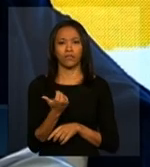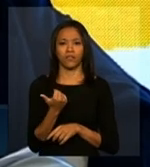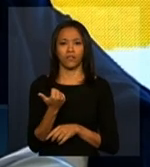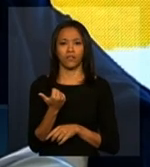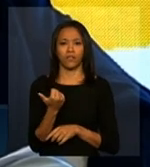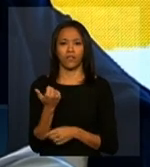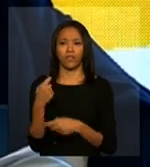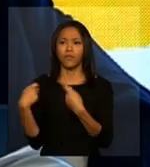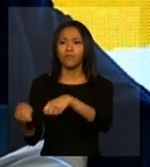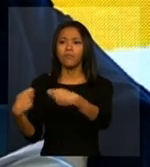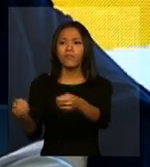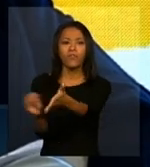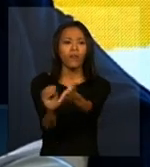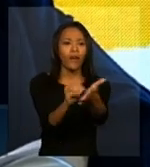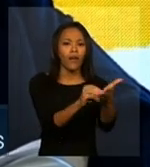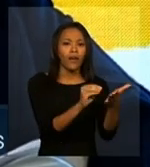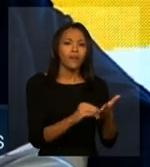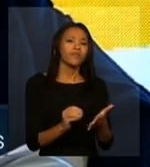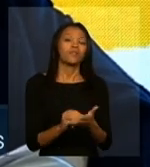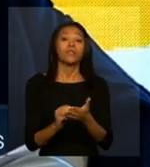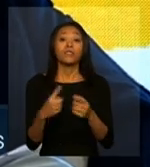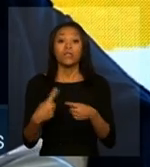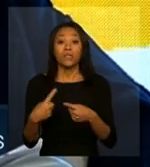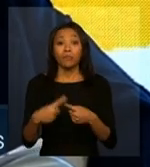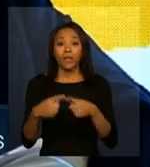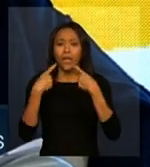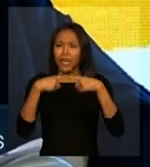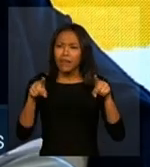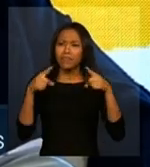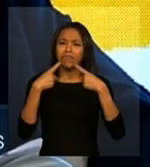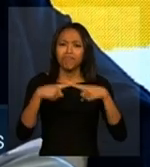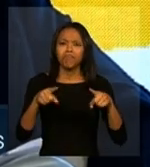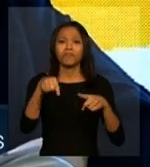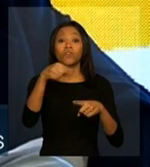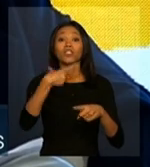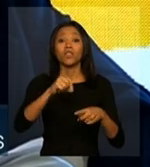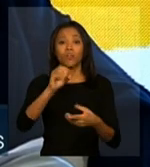demanda e a reivindicação do Conceia de que